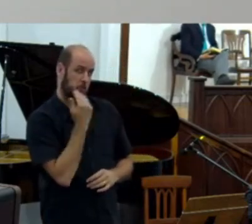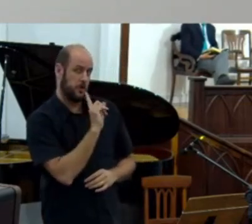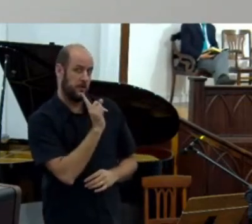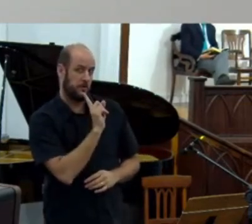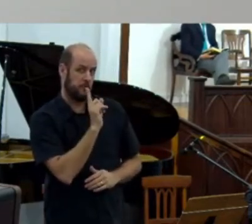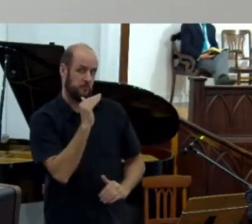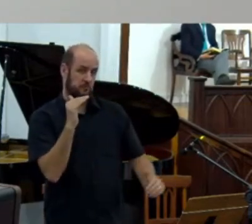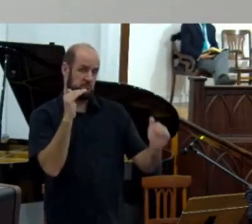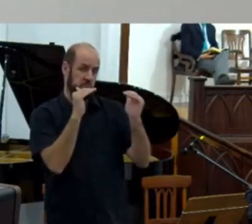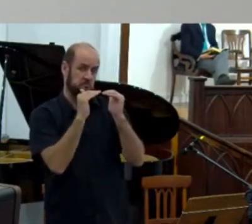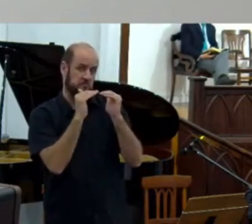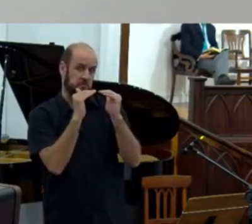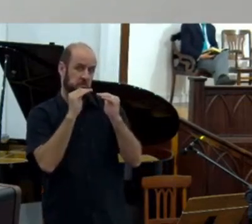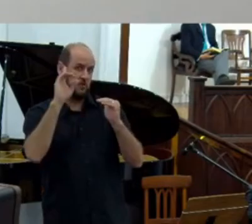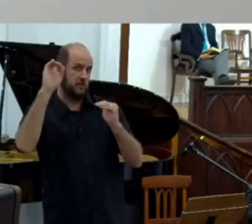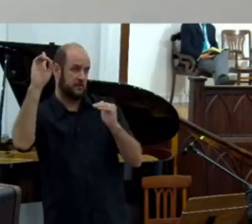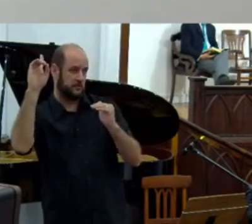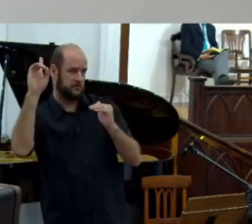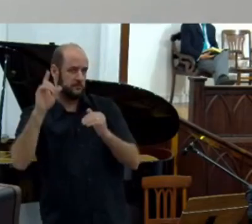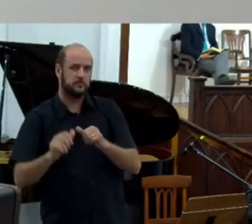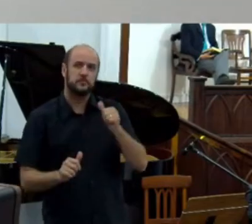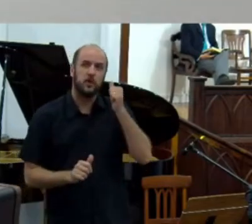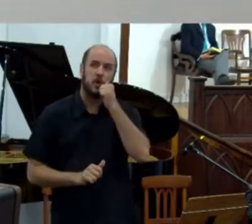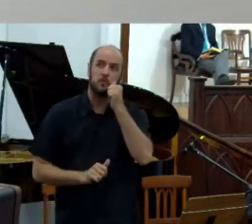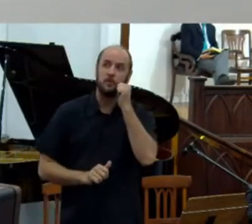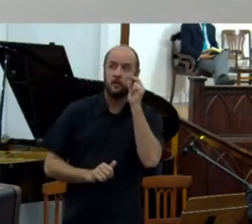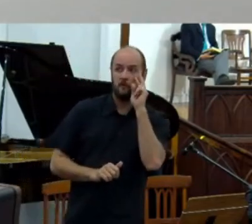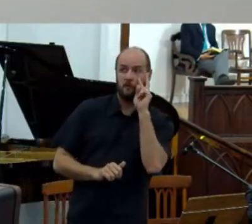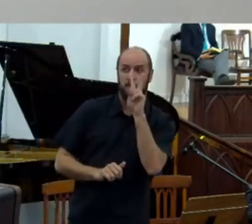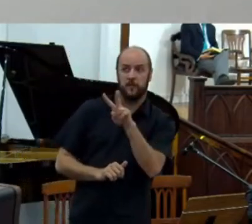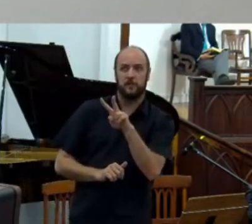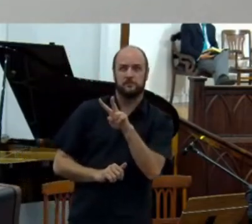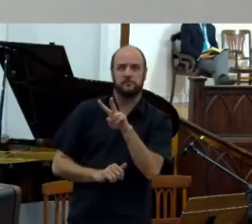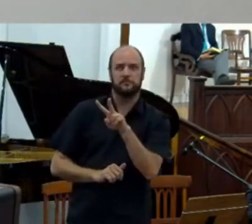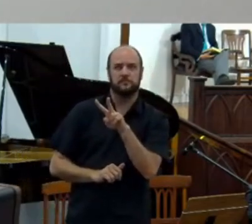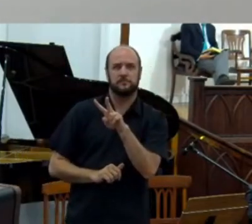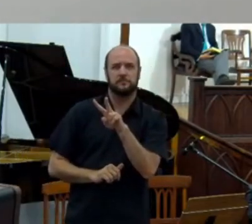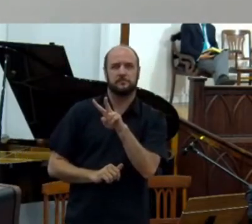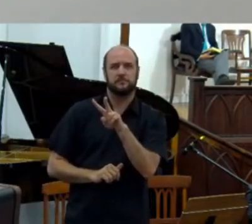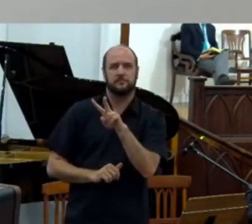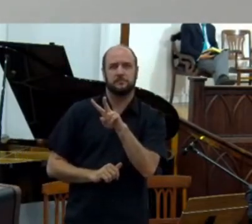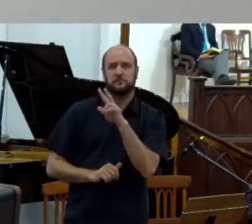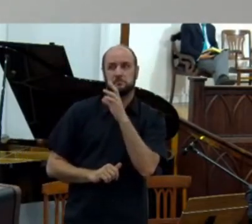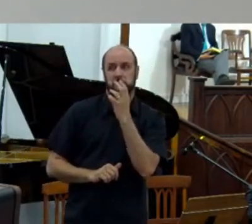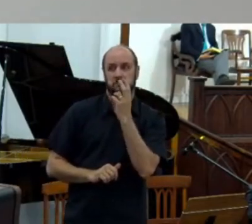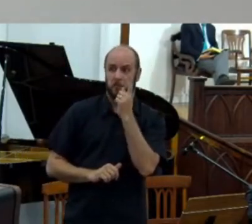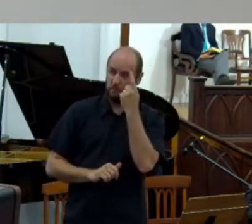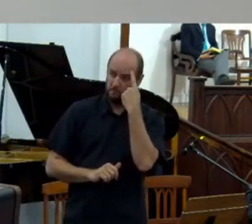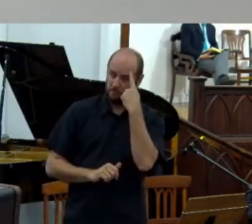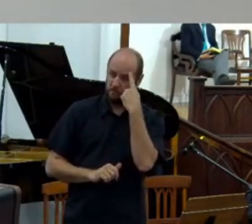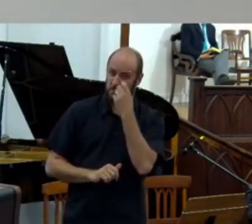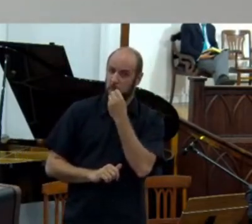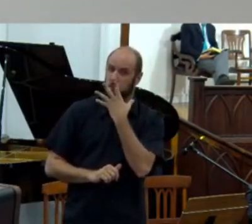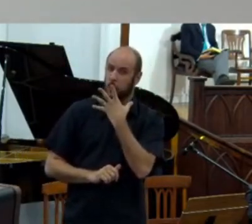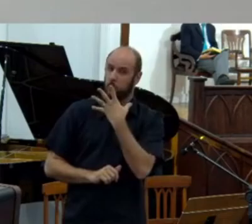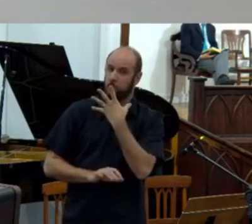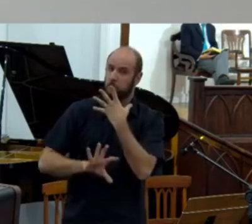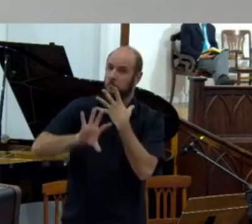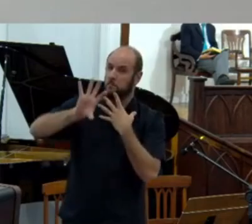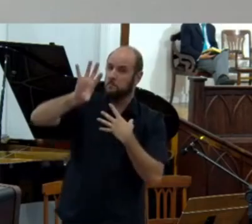como Deus, a mulher vê algo como bom e toma para